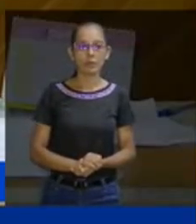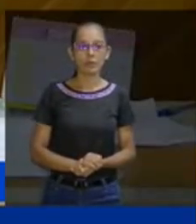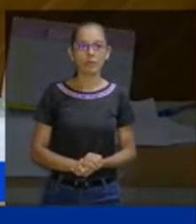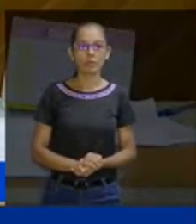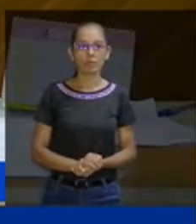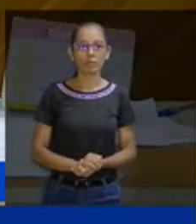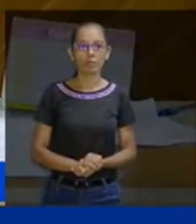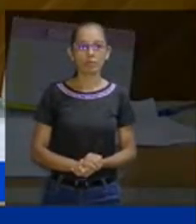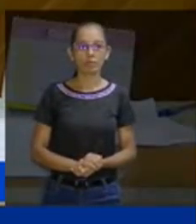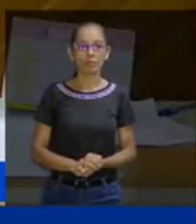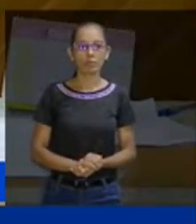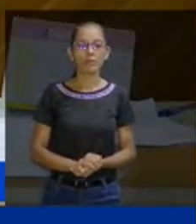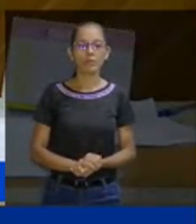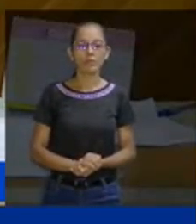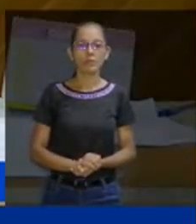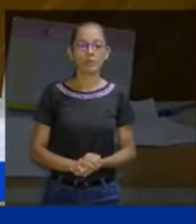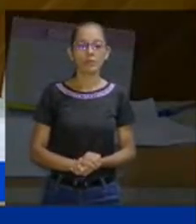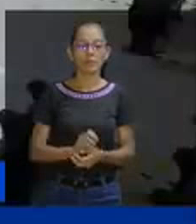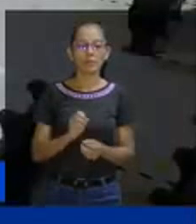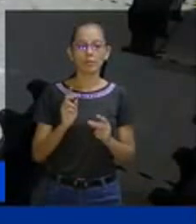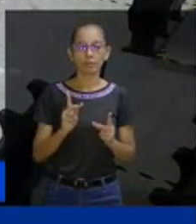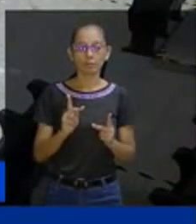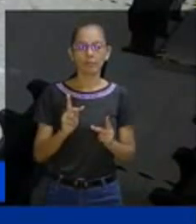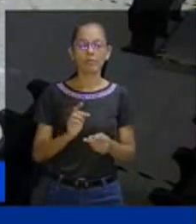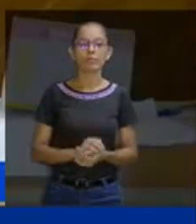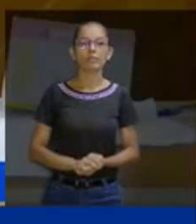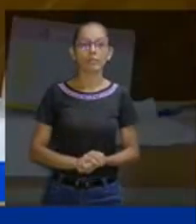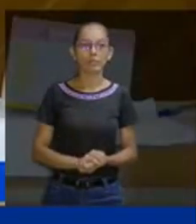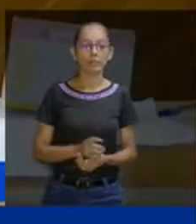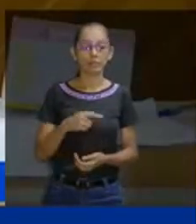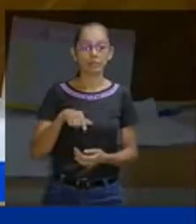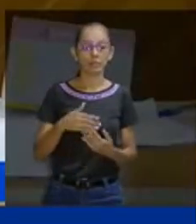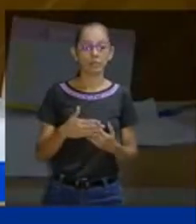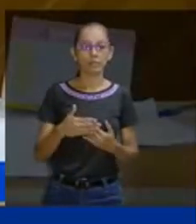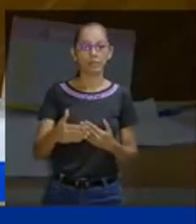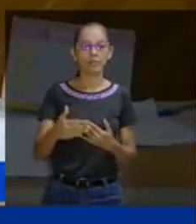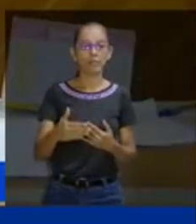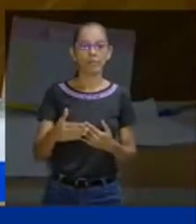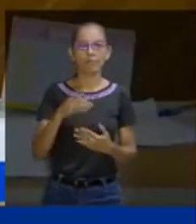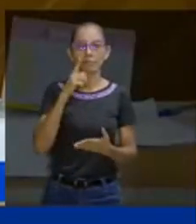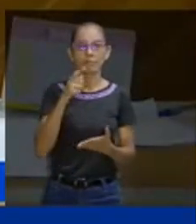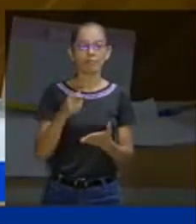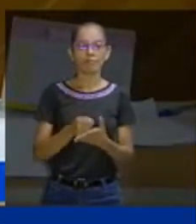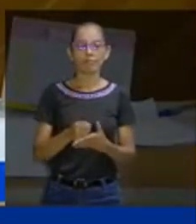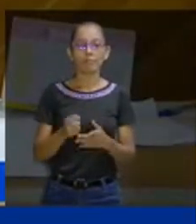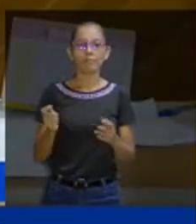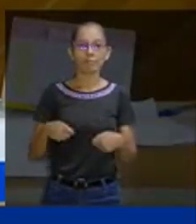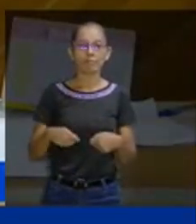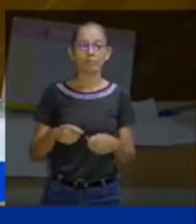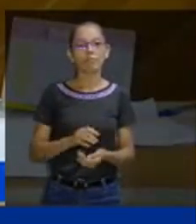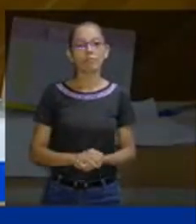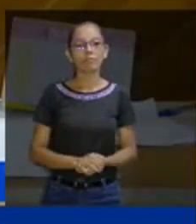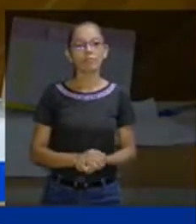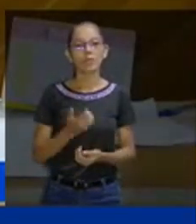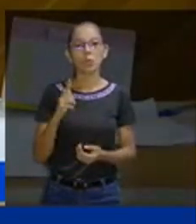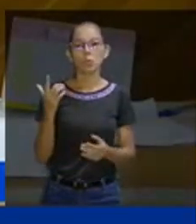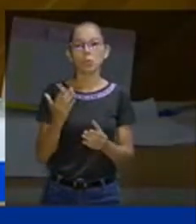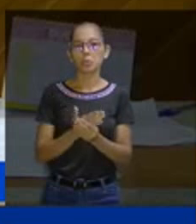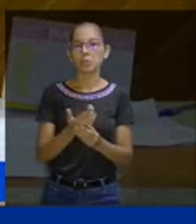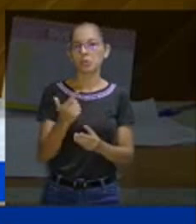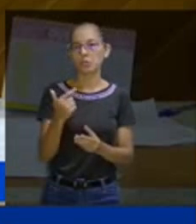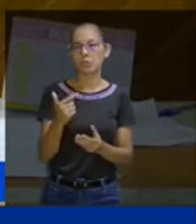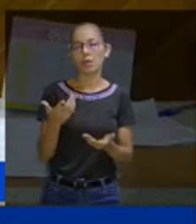Ok. Mas nós providenciaremos isso. Ok? Eu, nada mais havendo, então,